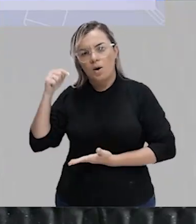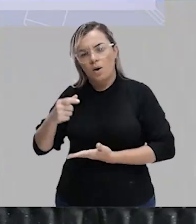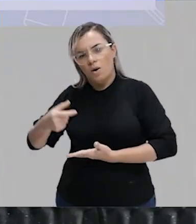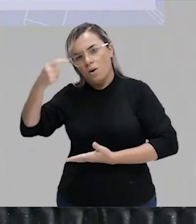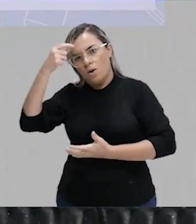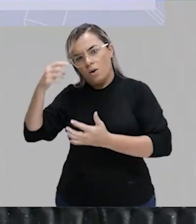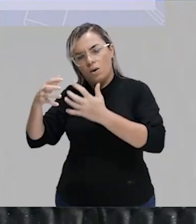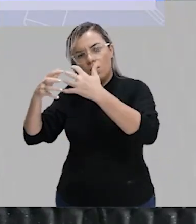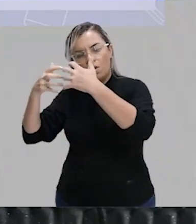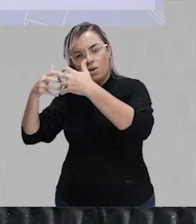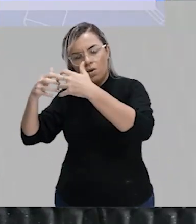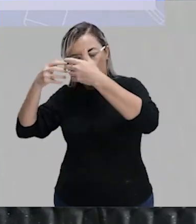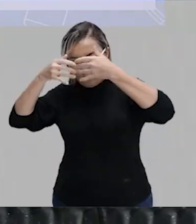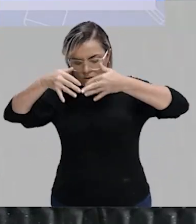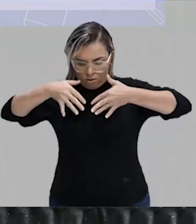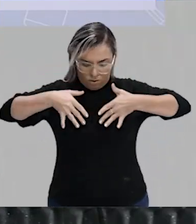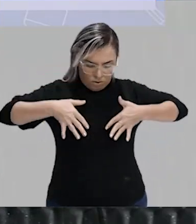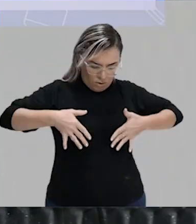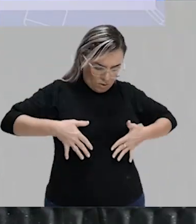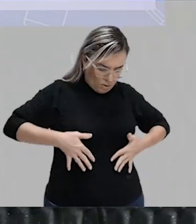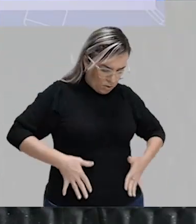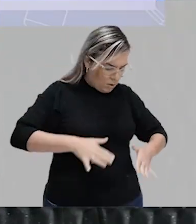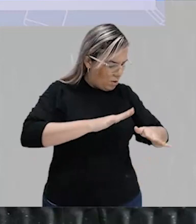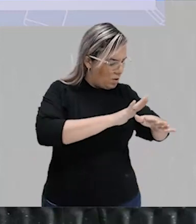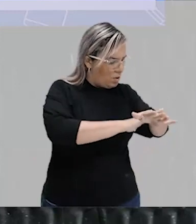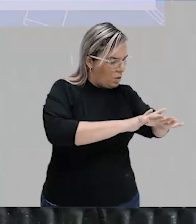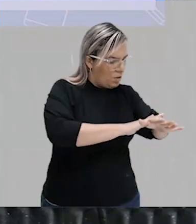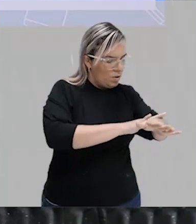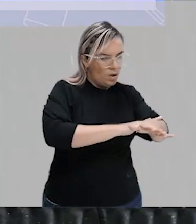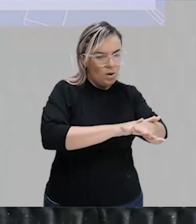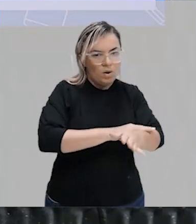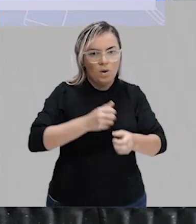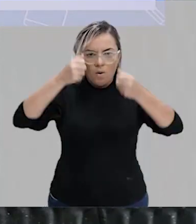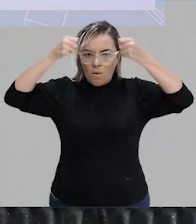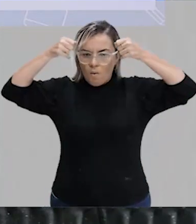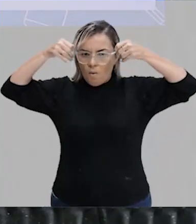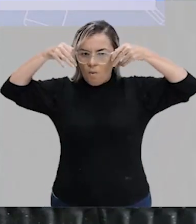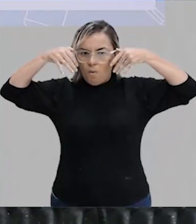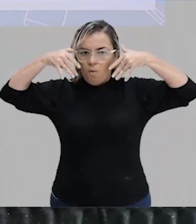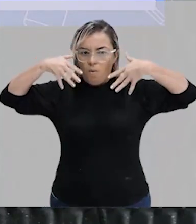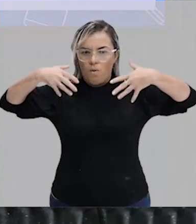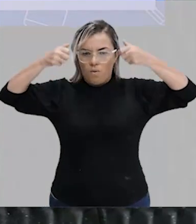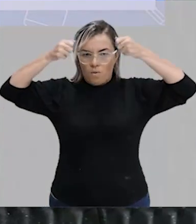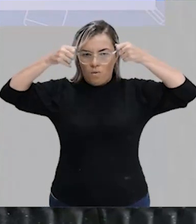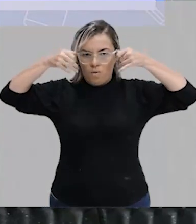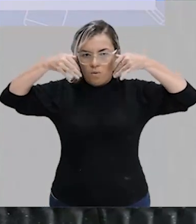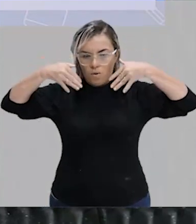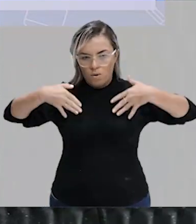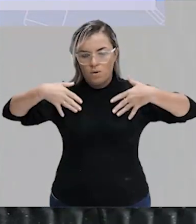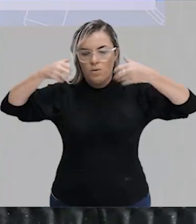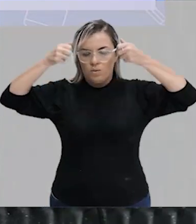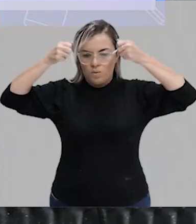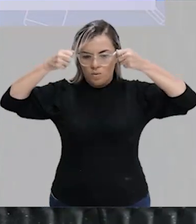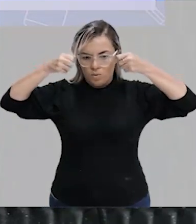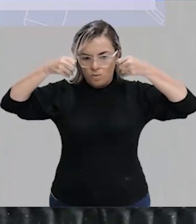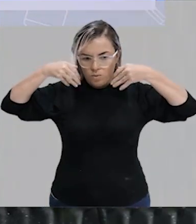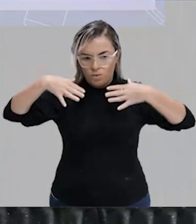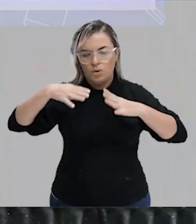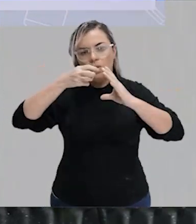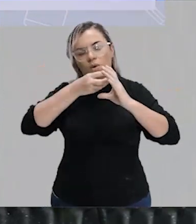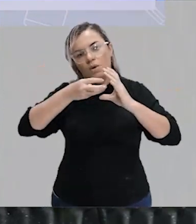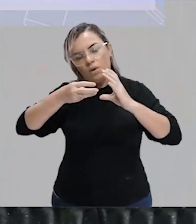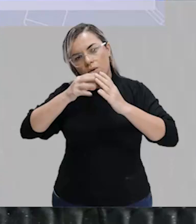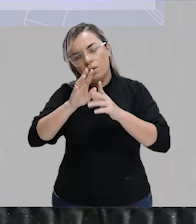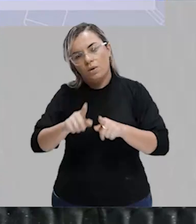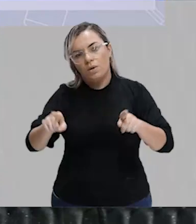da pele, como, por exemplo, as glândulas que produzem suor, que nós chamamos de glândulas sudoríparas, tá?